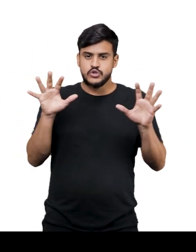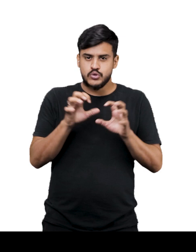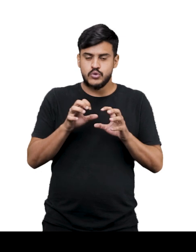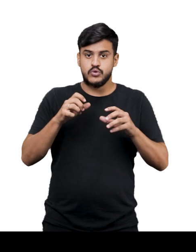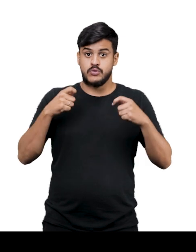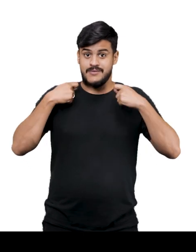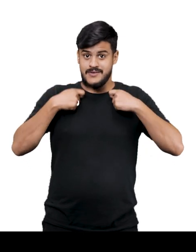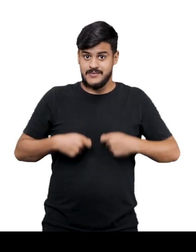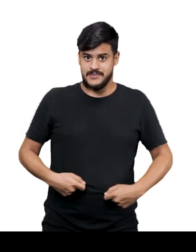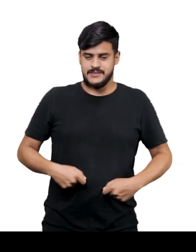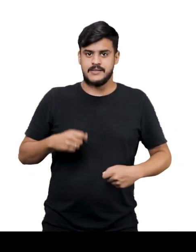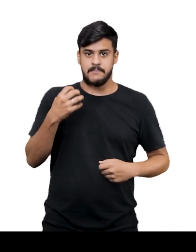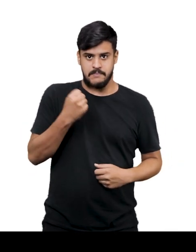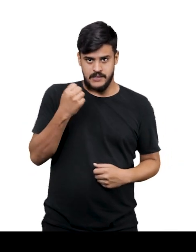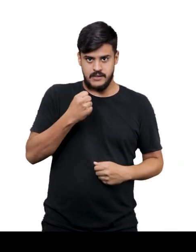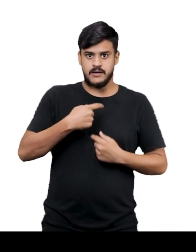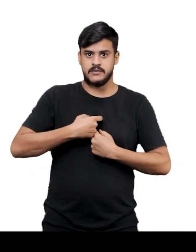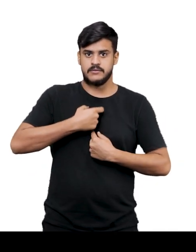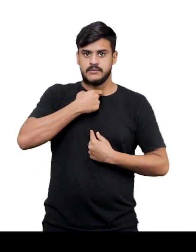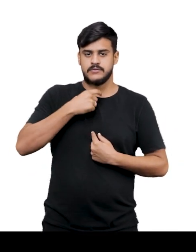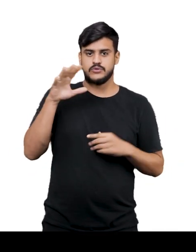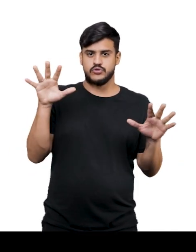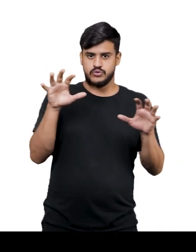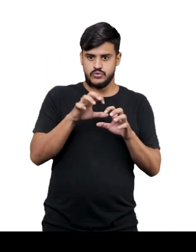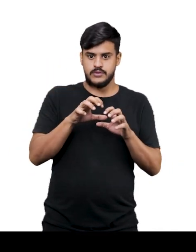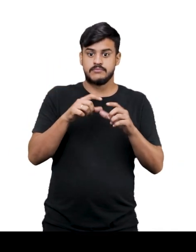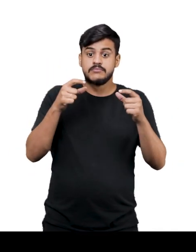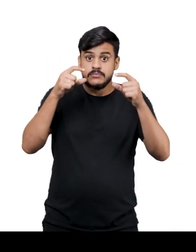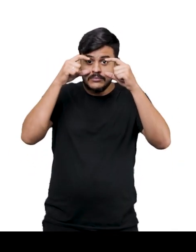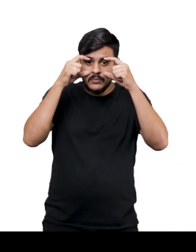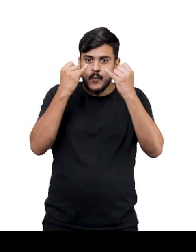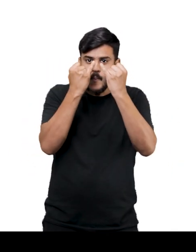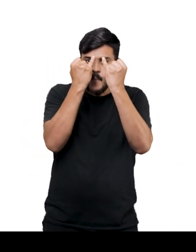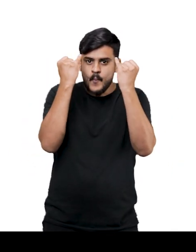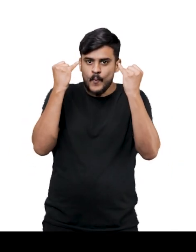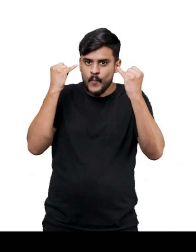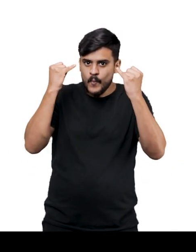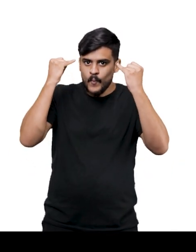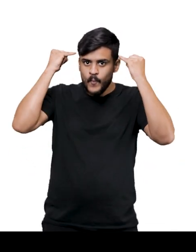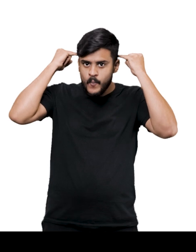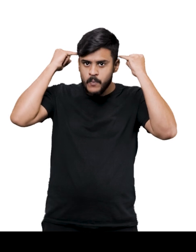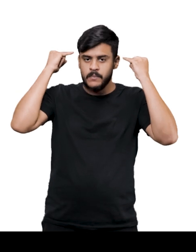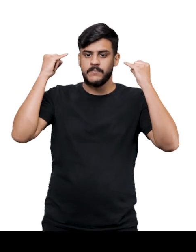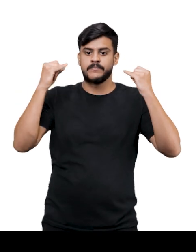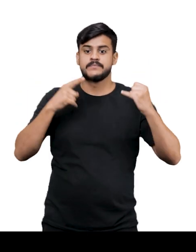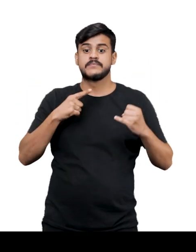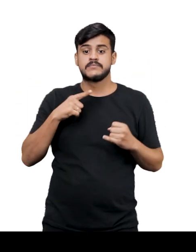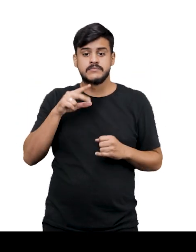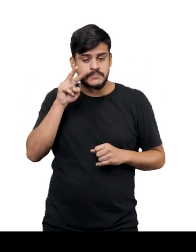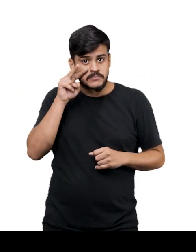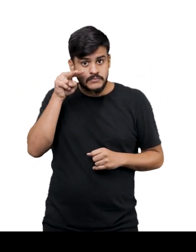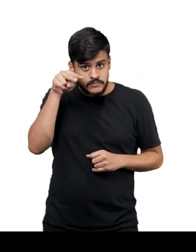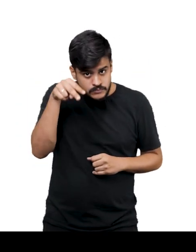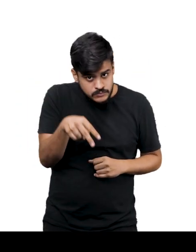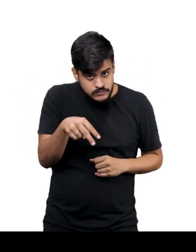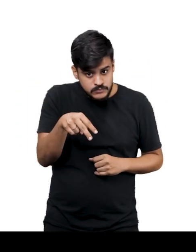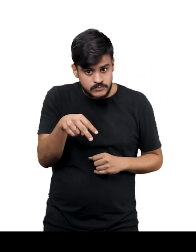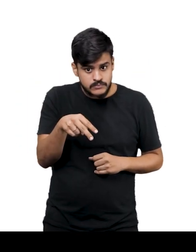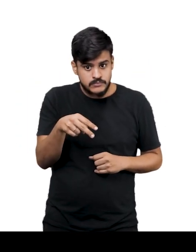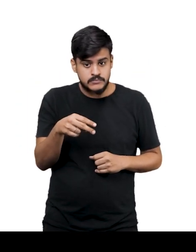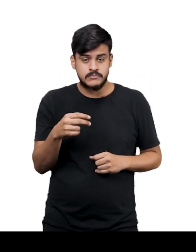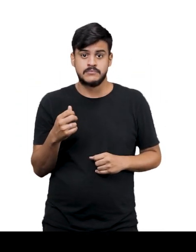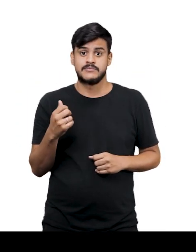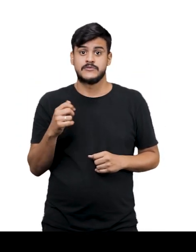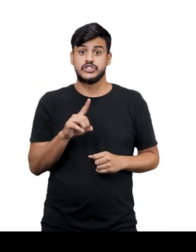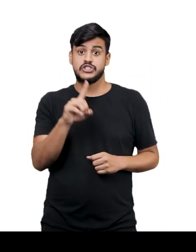paletó escuro sobre camisa branca e gravata escura. Usa óculos de aro fino, está com a cabeça